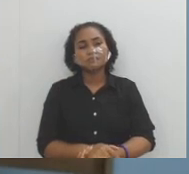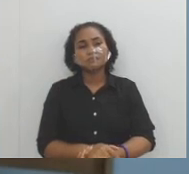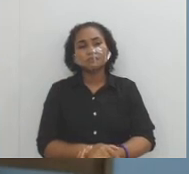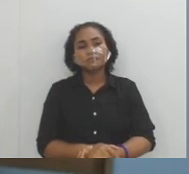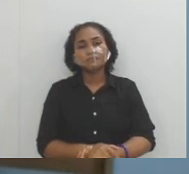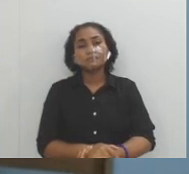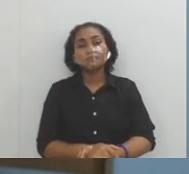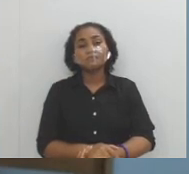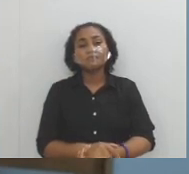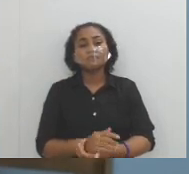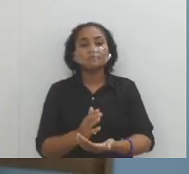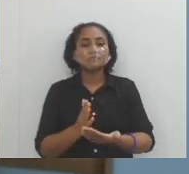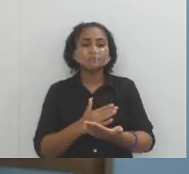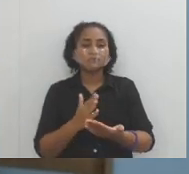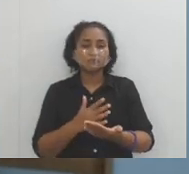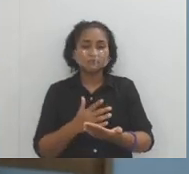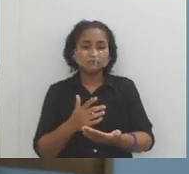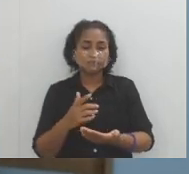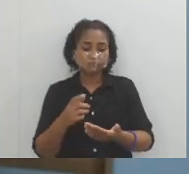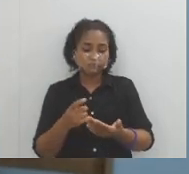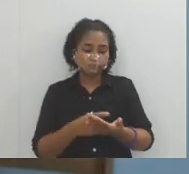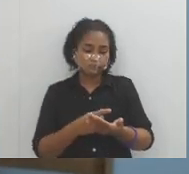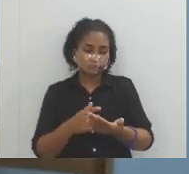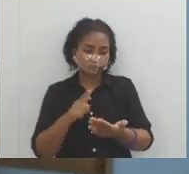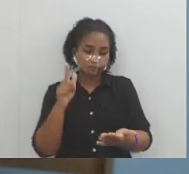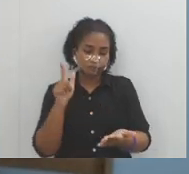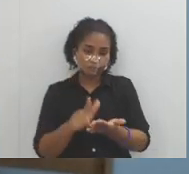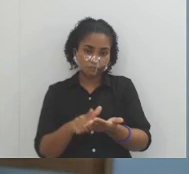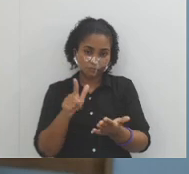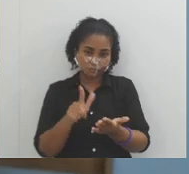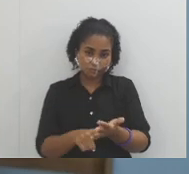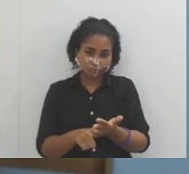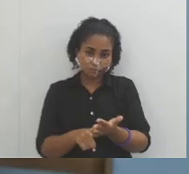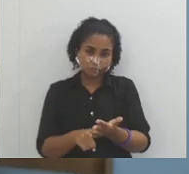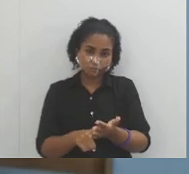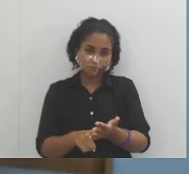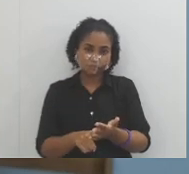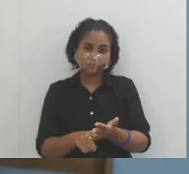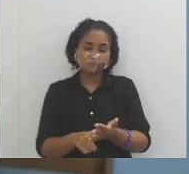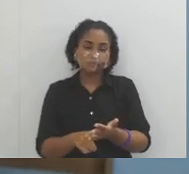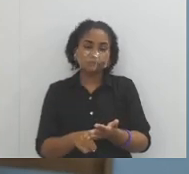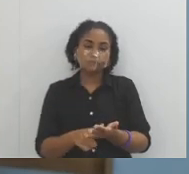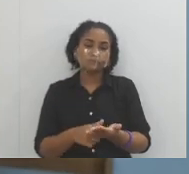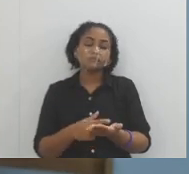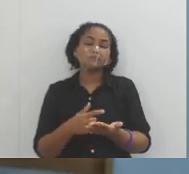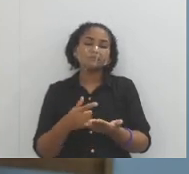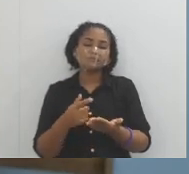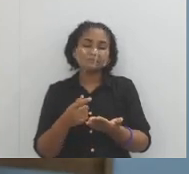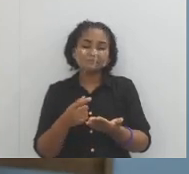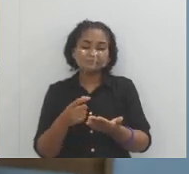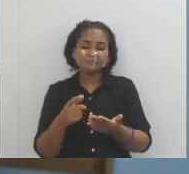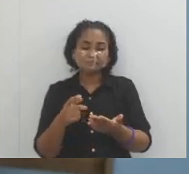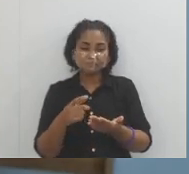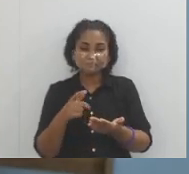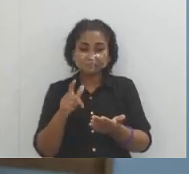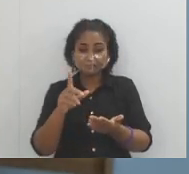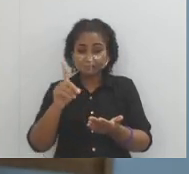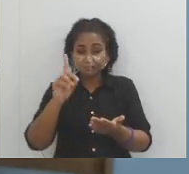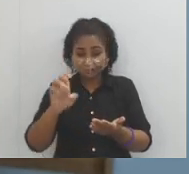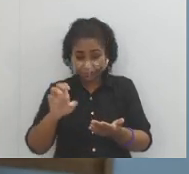o caderno é feito de papel reciclado, esse de